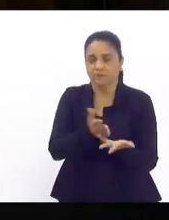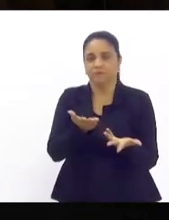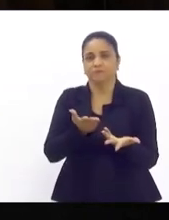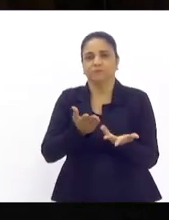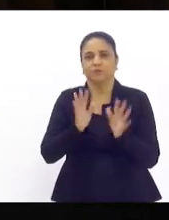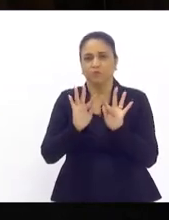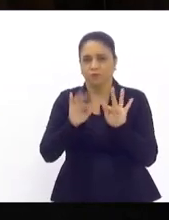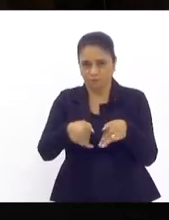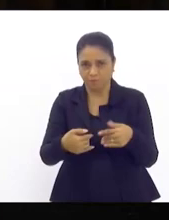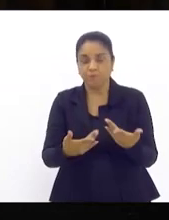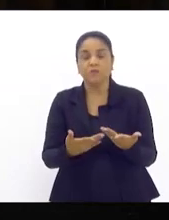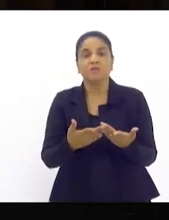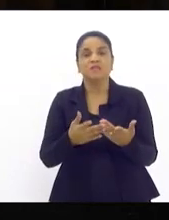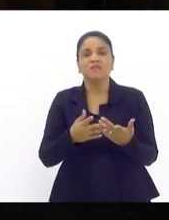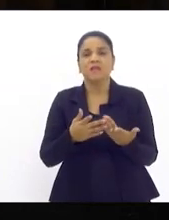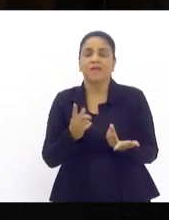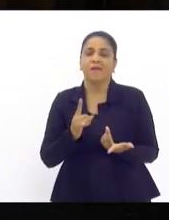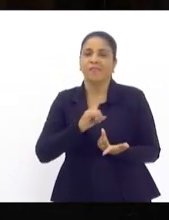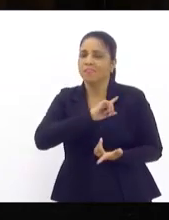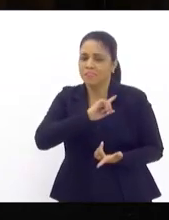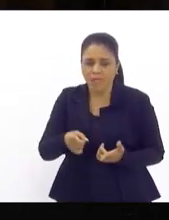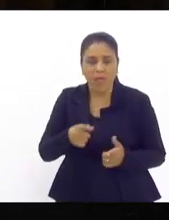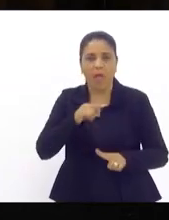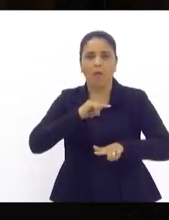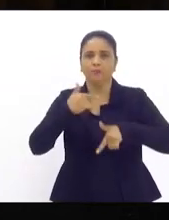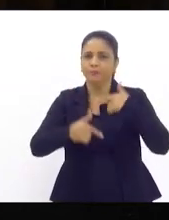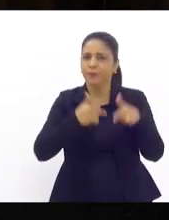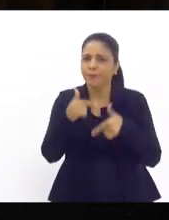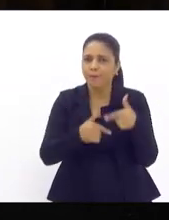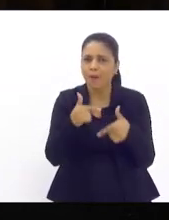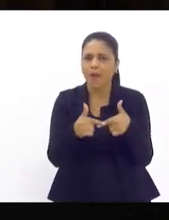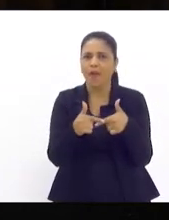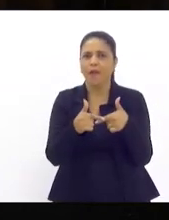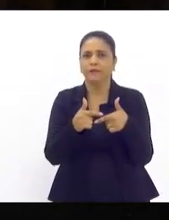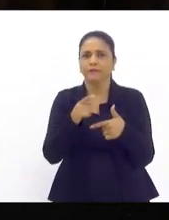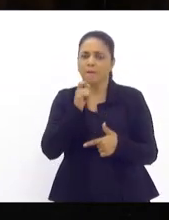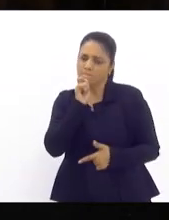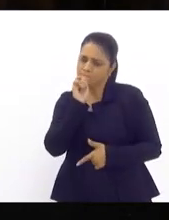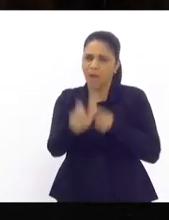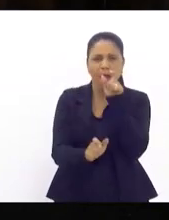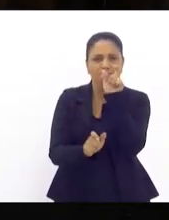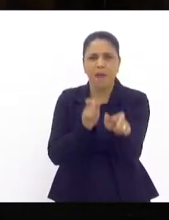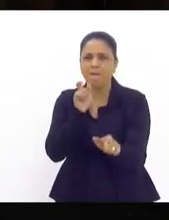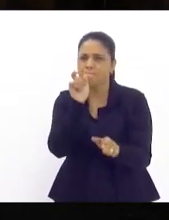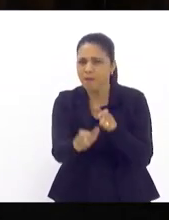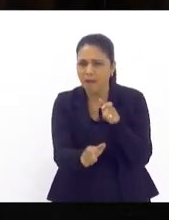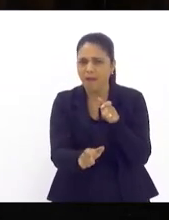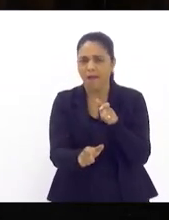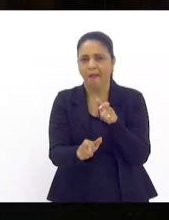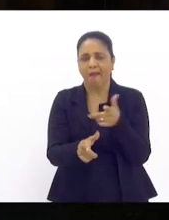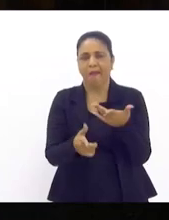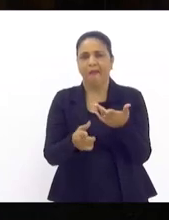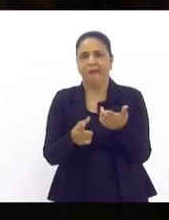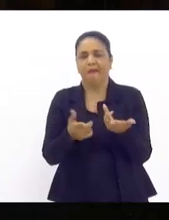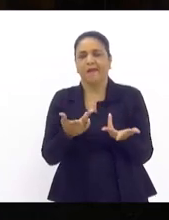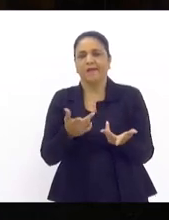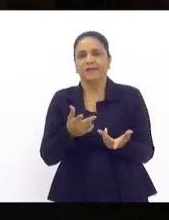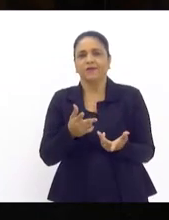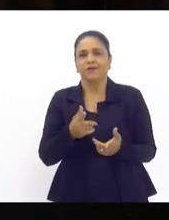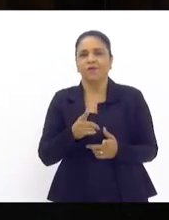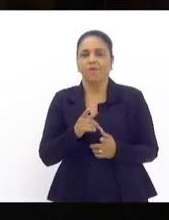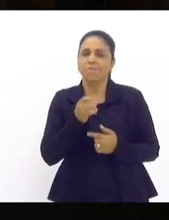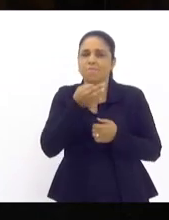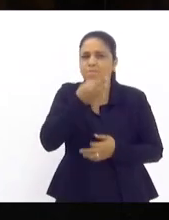a promoção ao trabalho é um dos que nós temos. Xingamento na internet, ofensa com piadas,